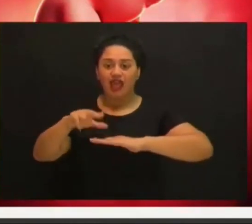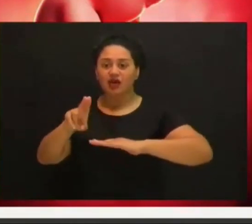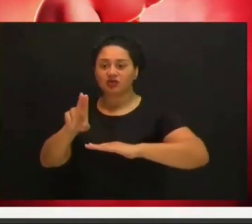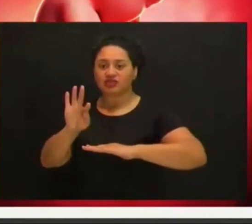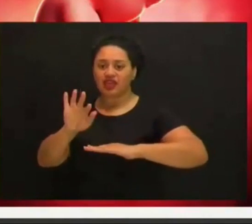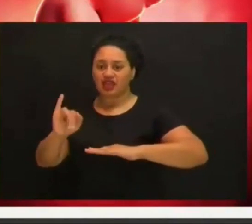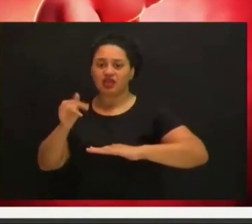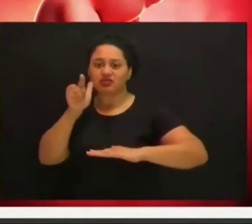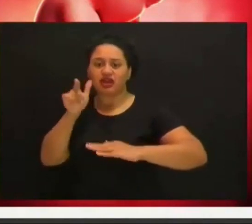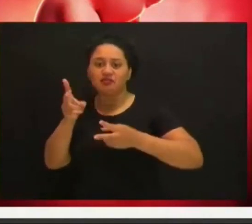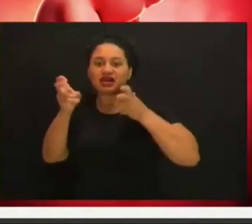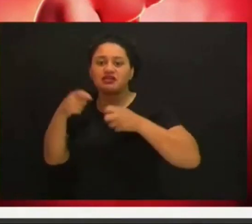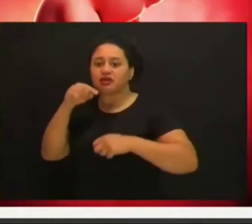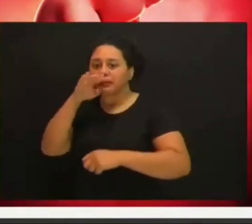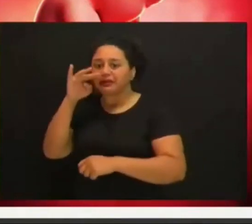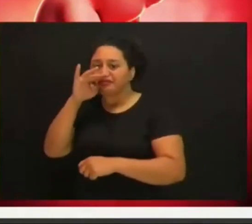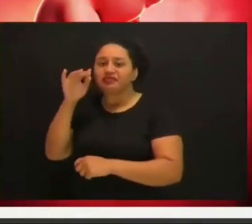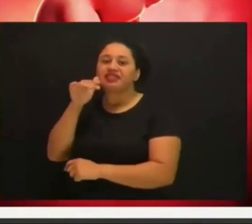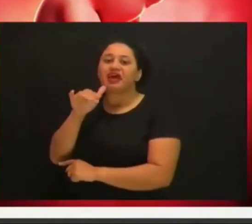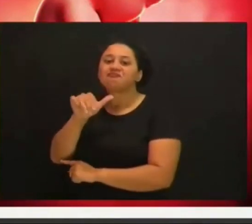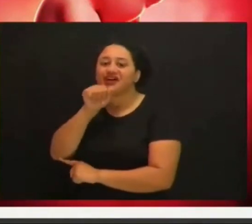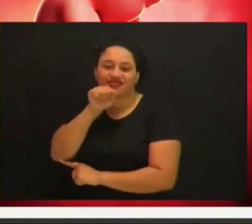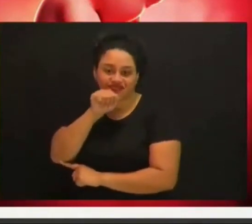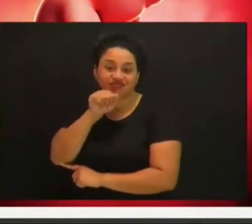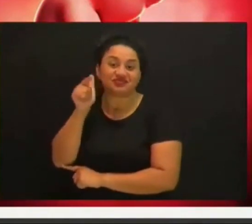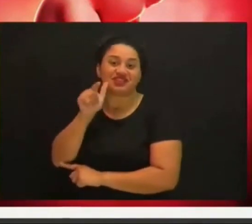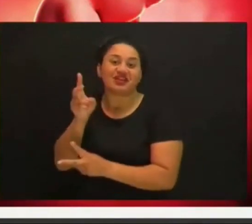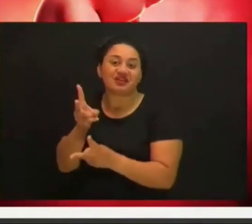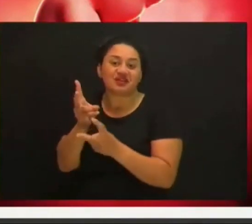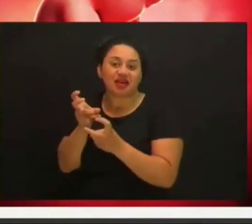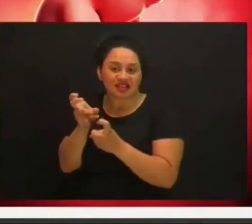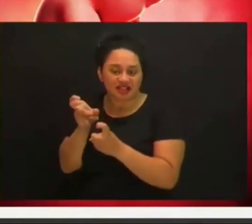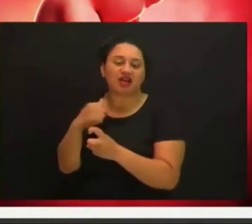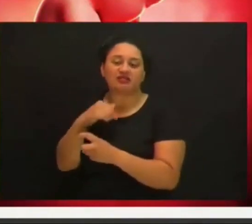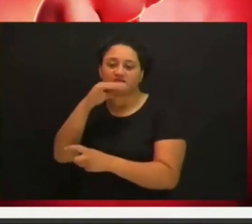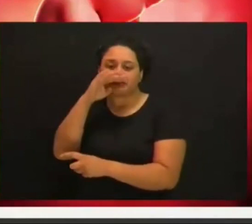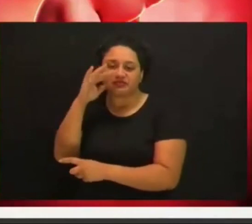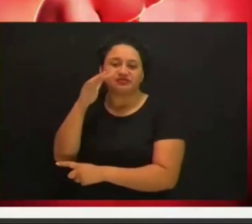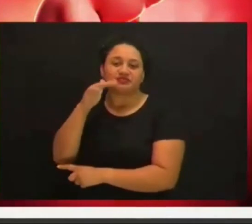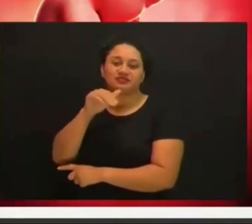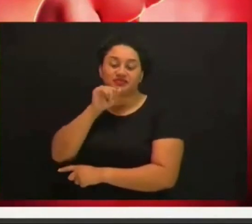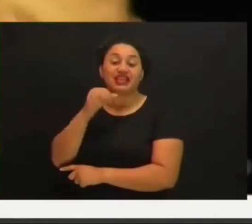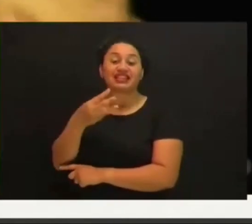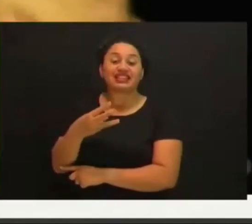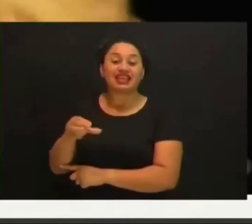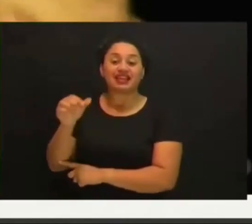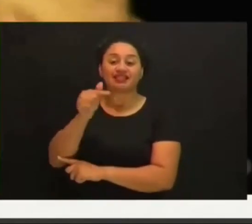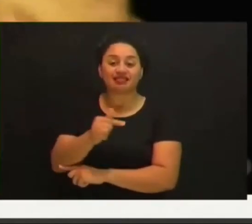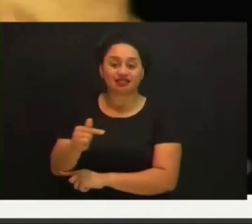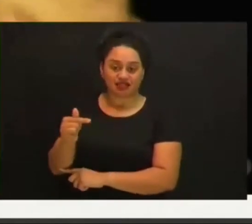mãe. Eles reconhecem a mãe pelo cheiro. Às 30 semanas.